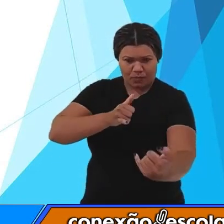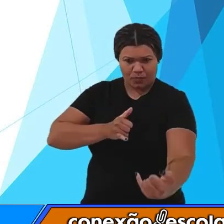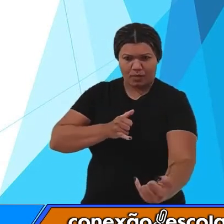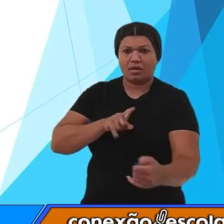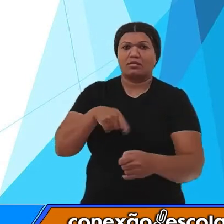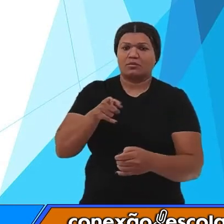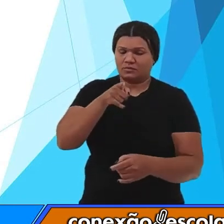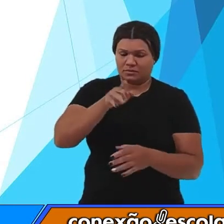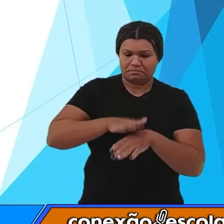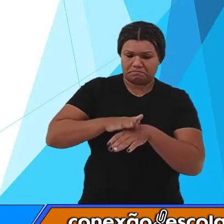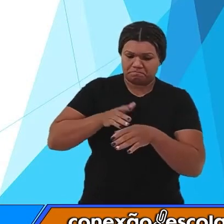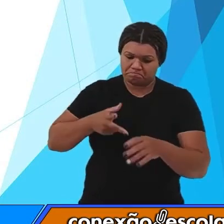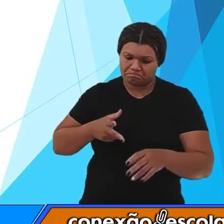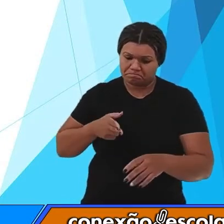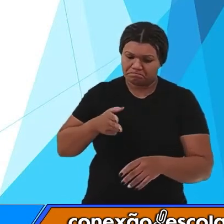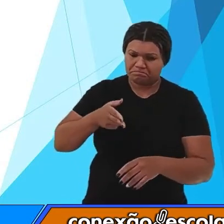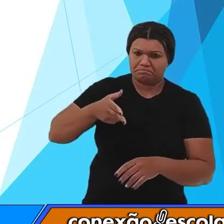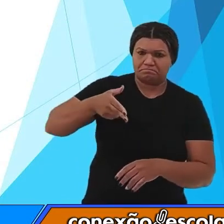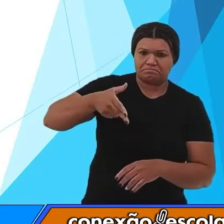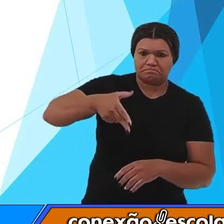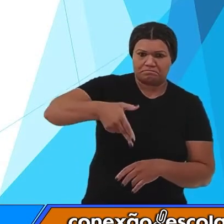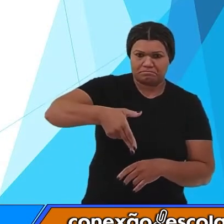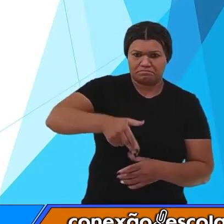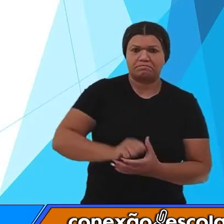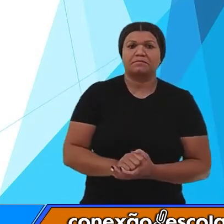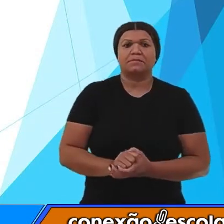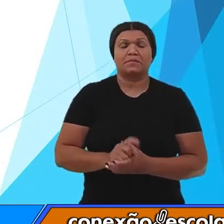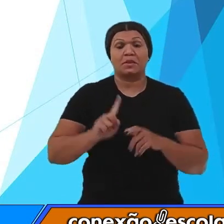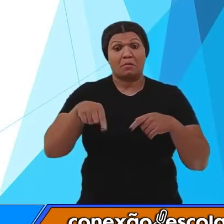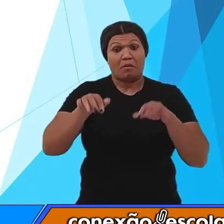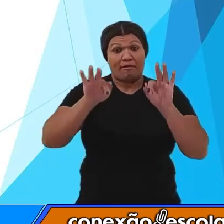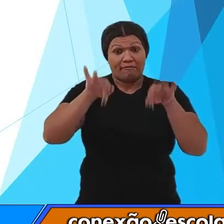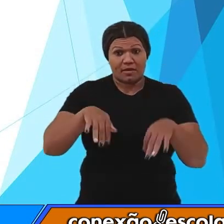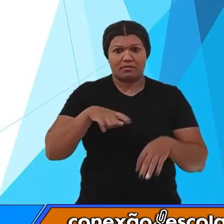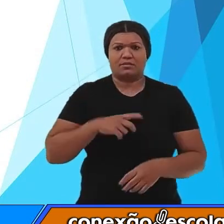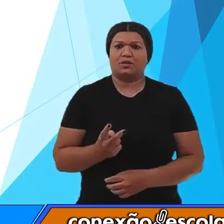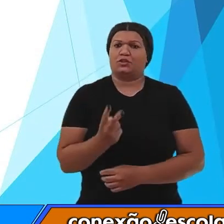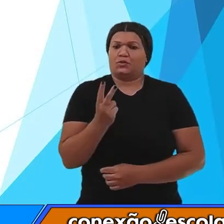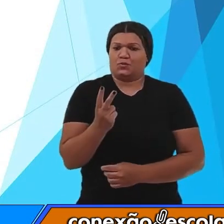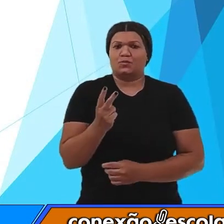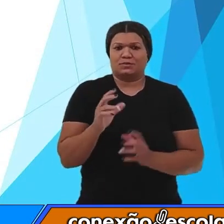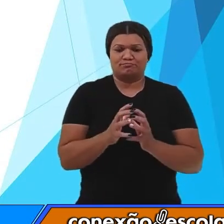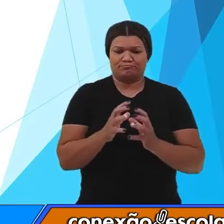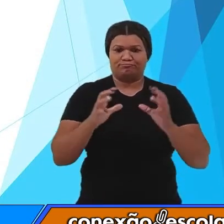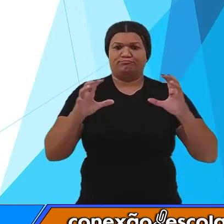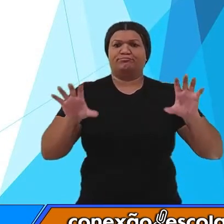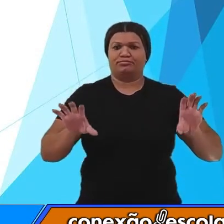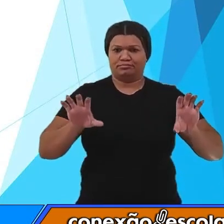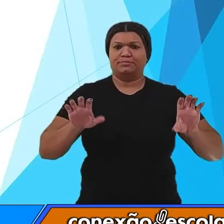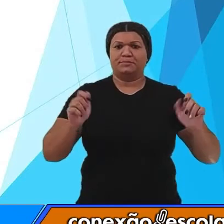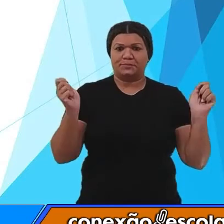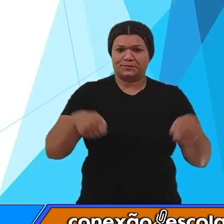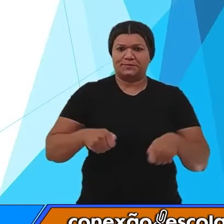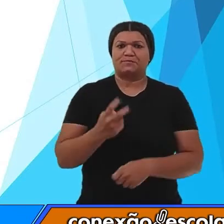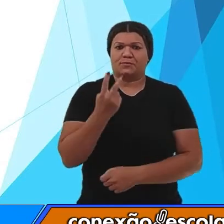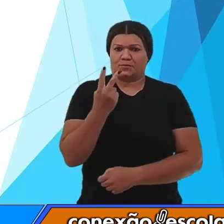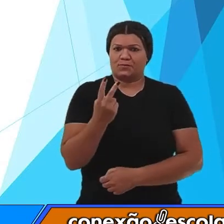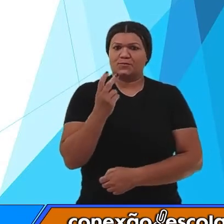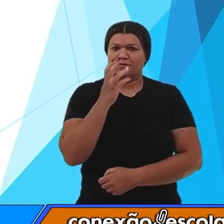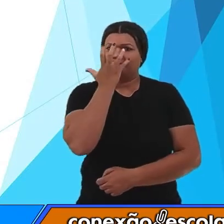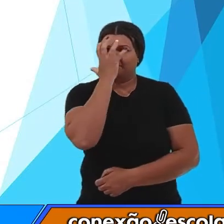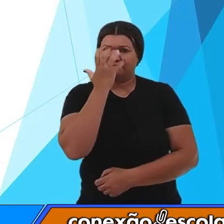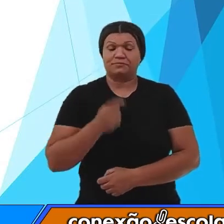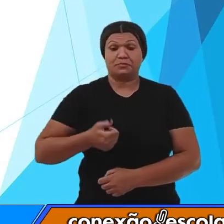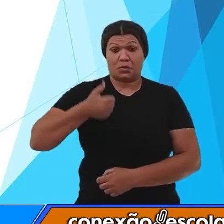recorte. Você terá então as duas partes para fazer as duas máscaras. Em uma